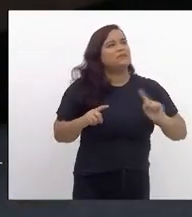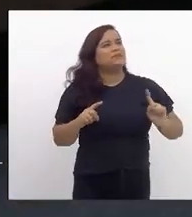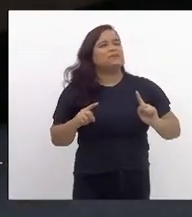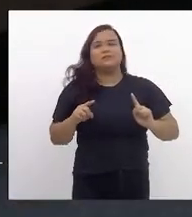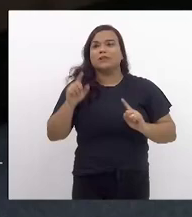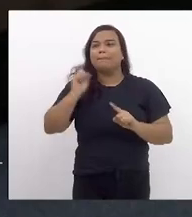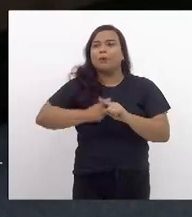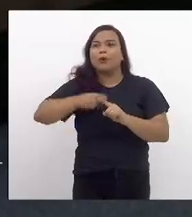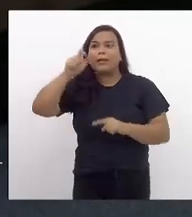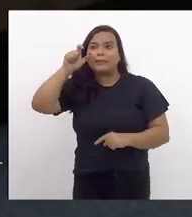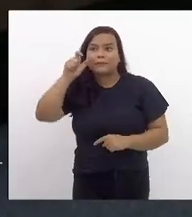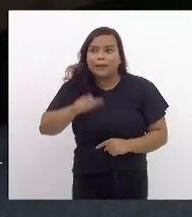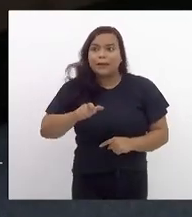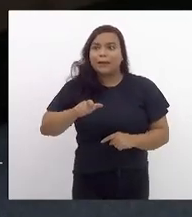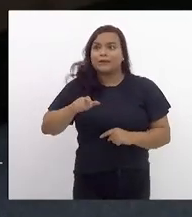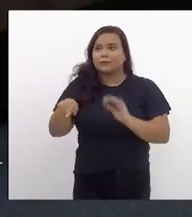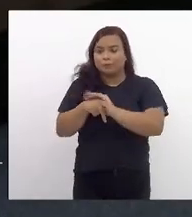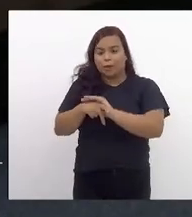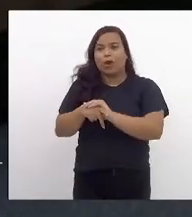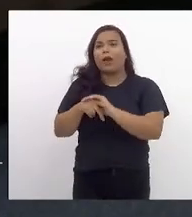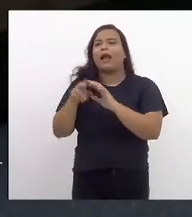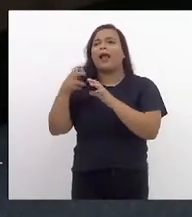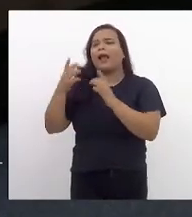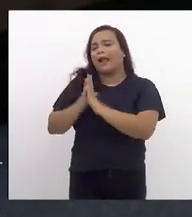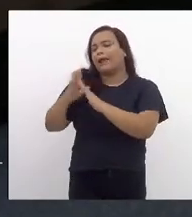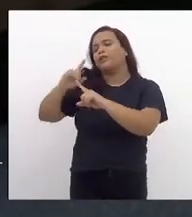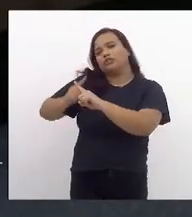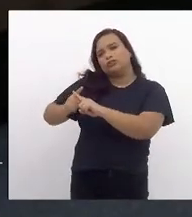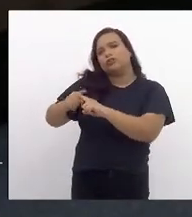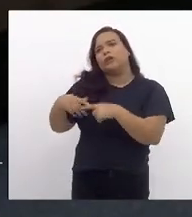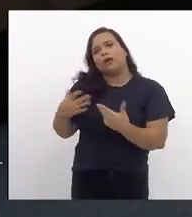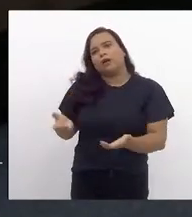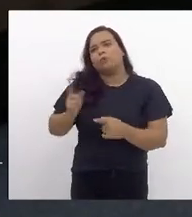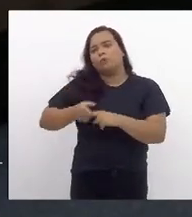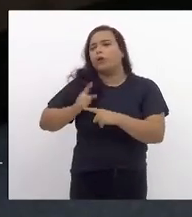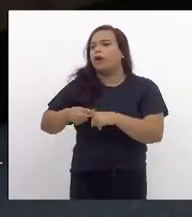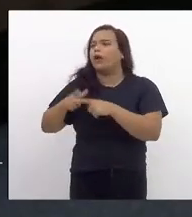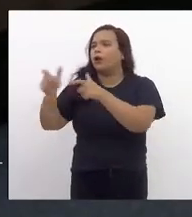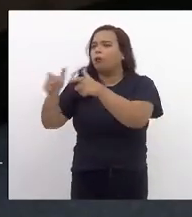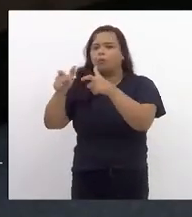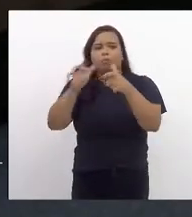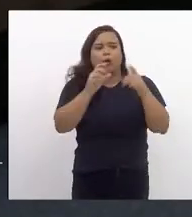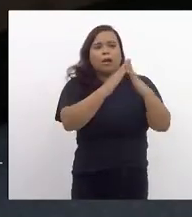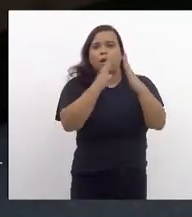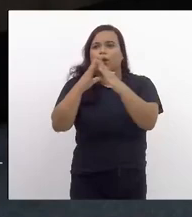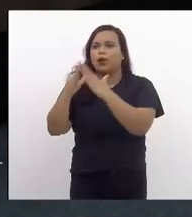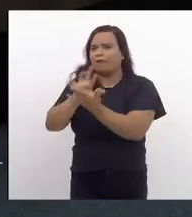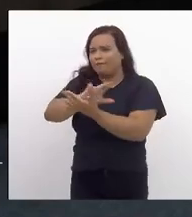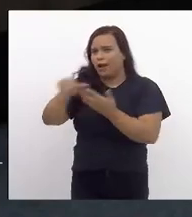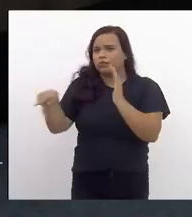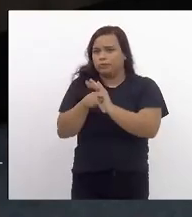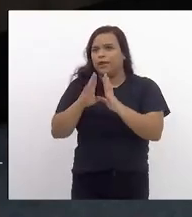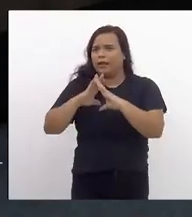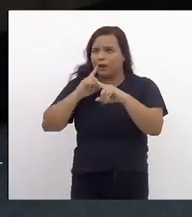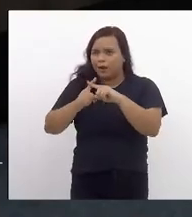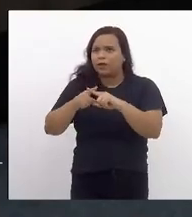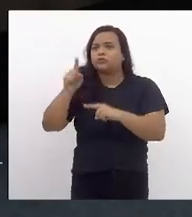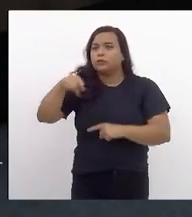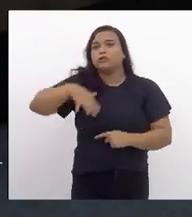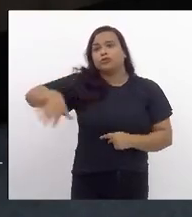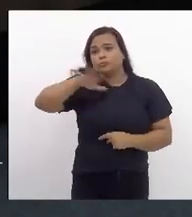ou orientação religiosa que temos. Os templos religiosos também são espaços de